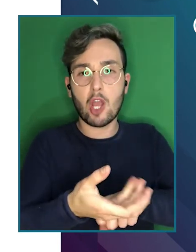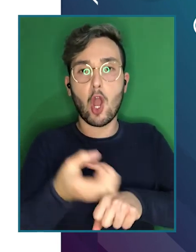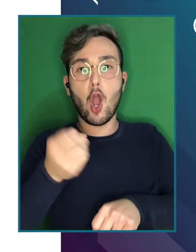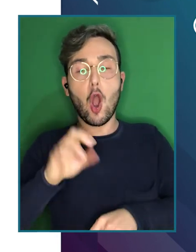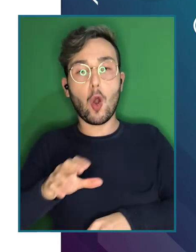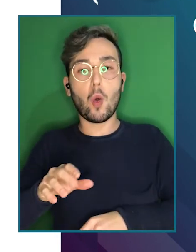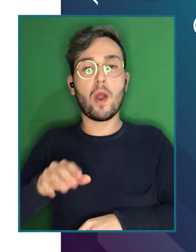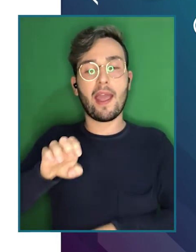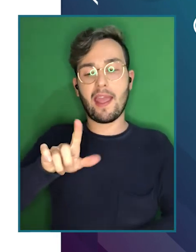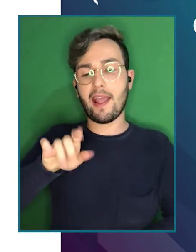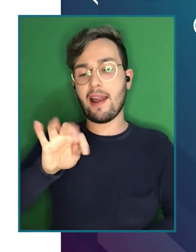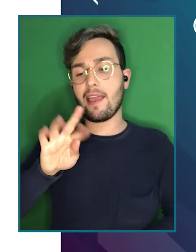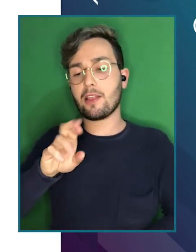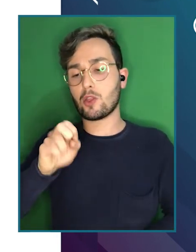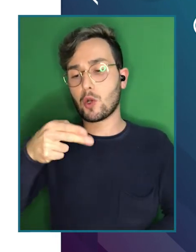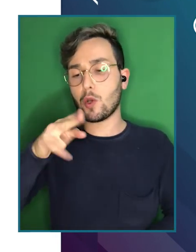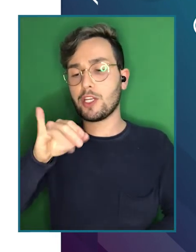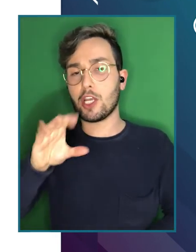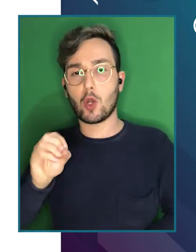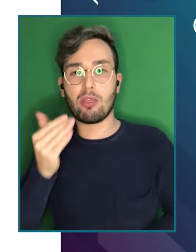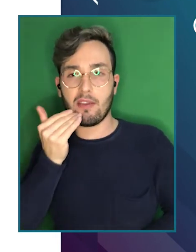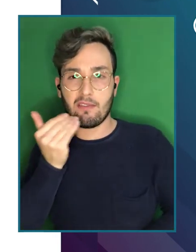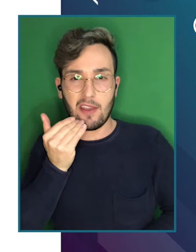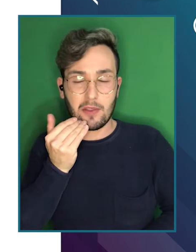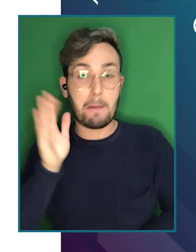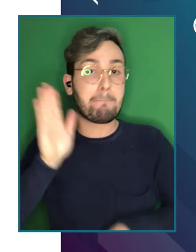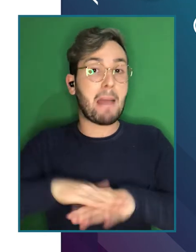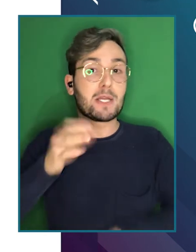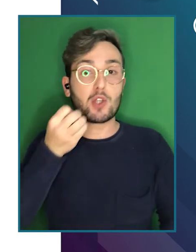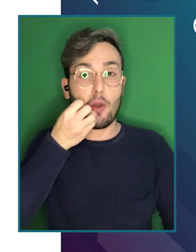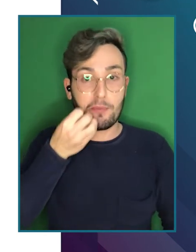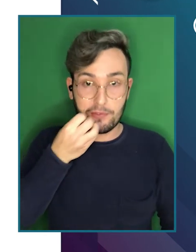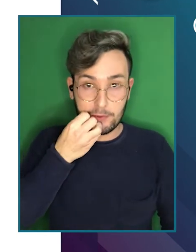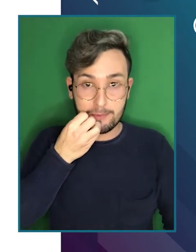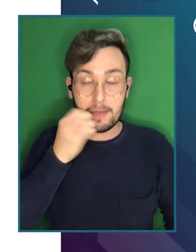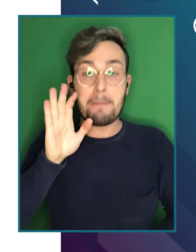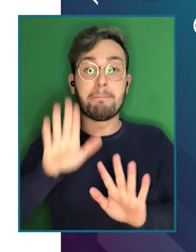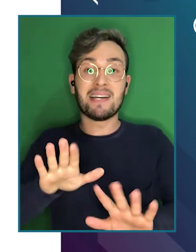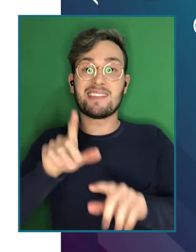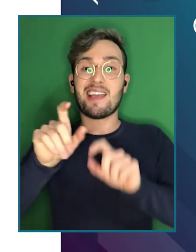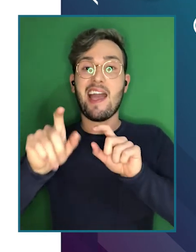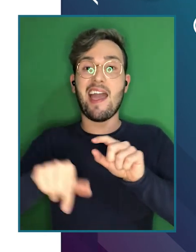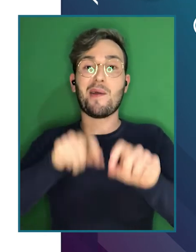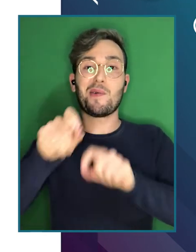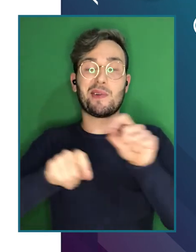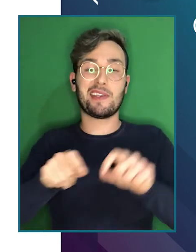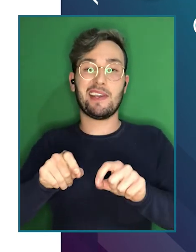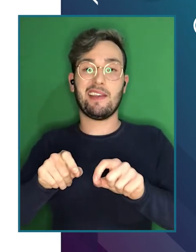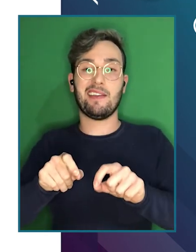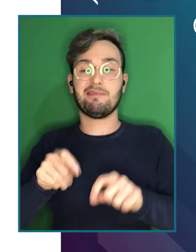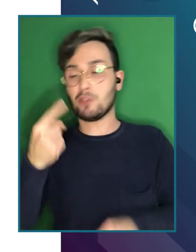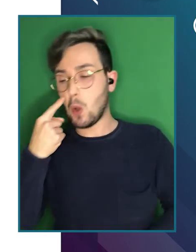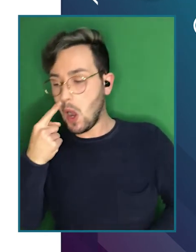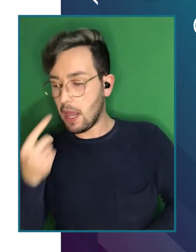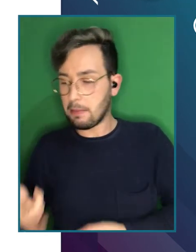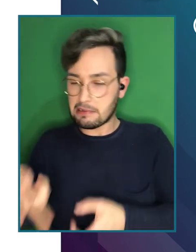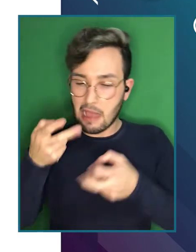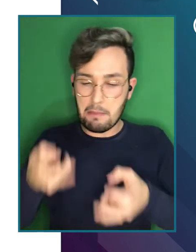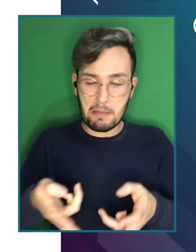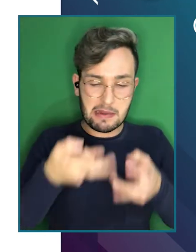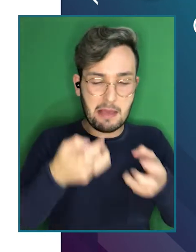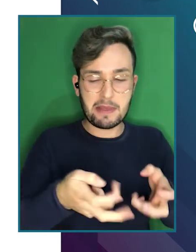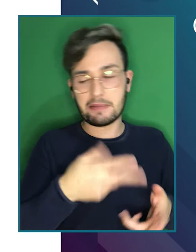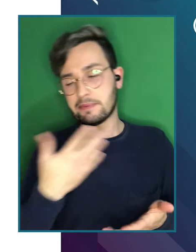um dispositivo eletrônico com defeito, são os mais óbvios. No entanto, esses sinais costumam ser pouco mais que sintomas de